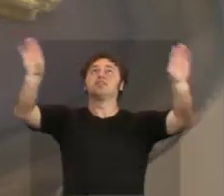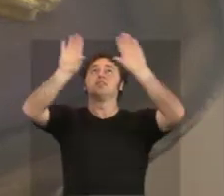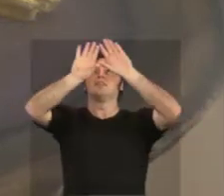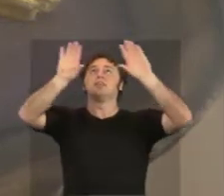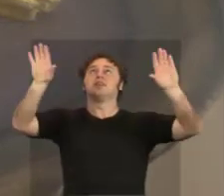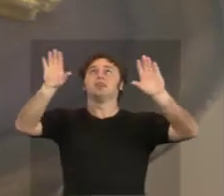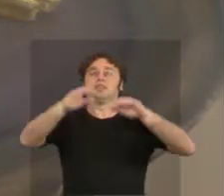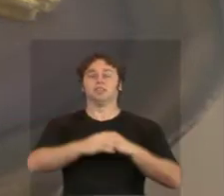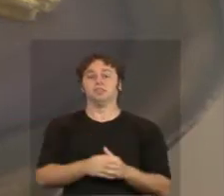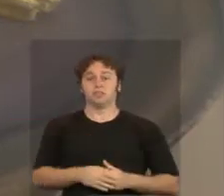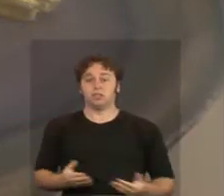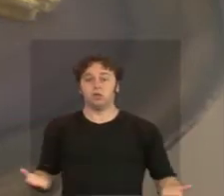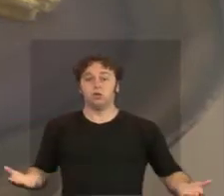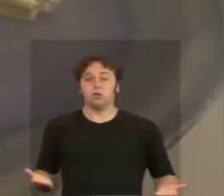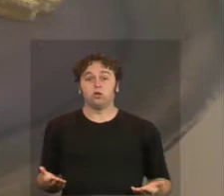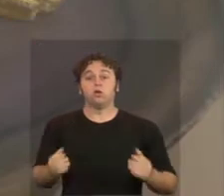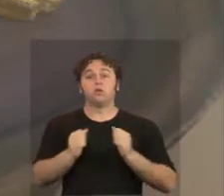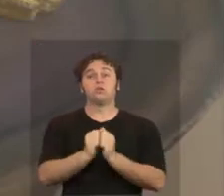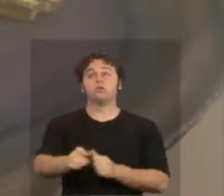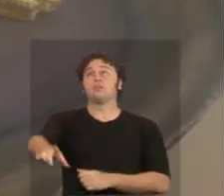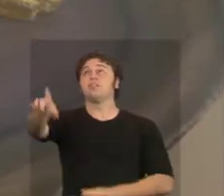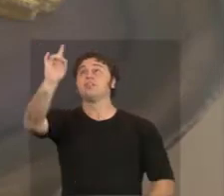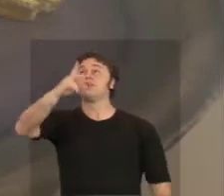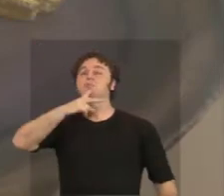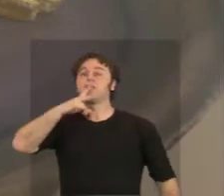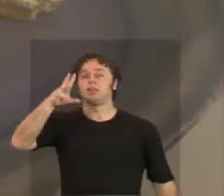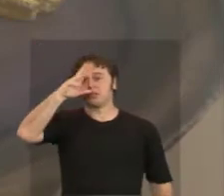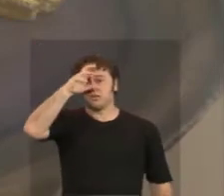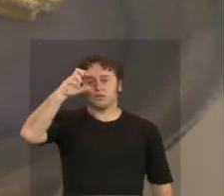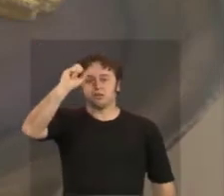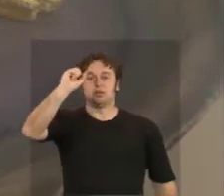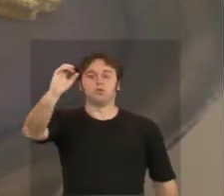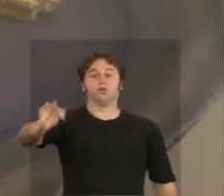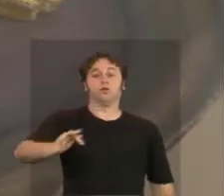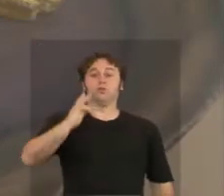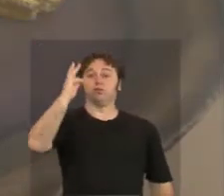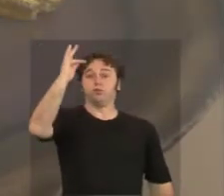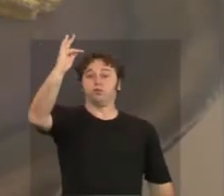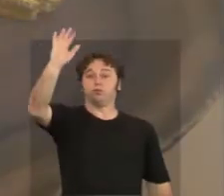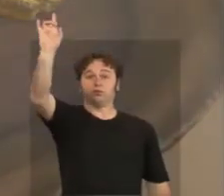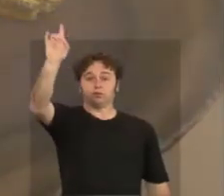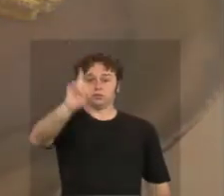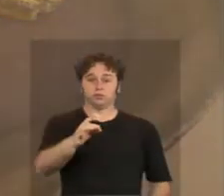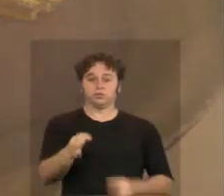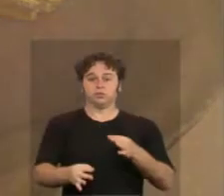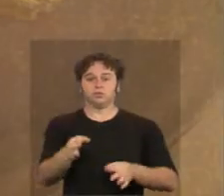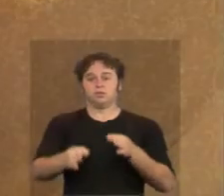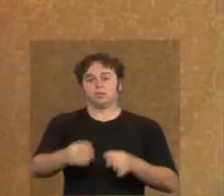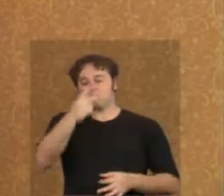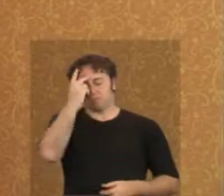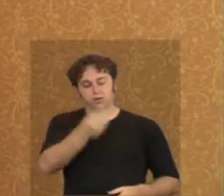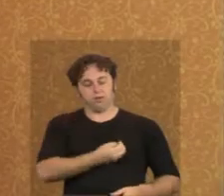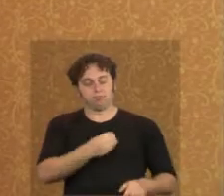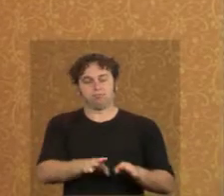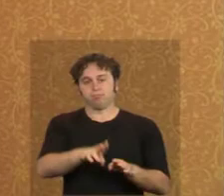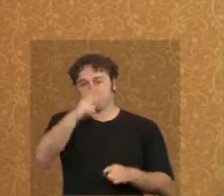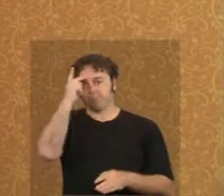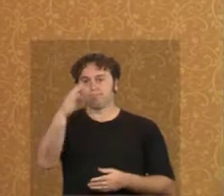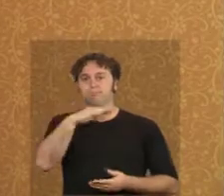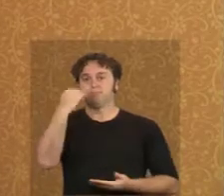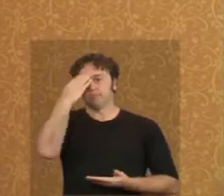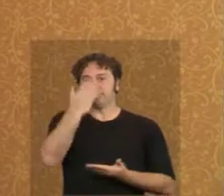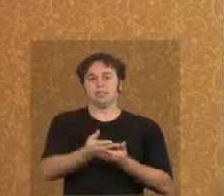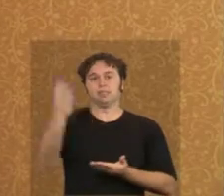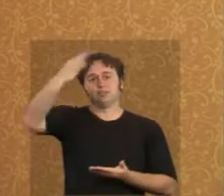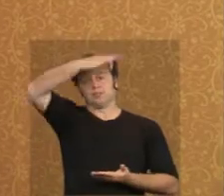terceiro dia, subiu aos céus, está sentado à direita de Deus Pai Todo-Poderoso, donde há de vir a julgar os vivos e os